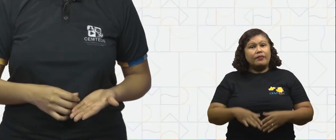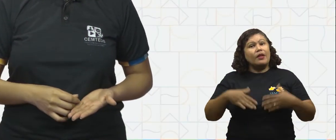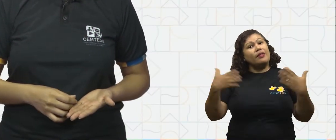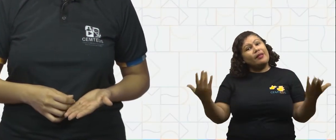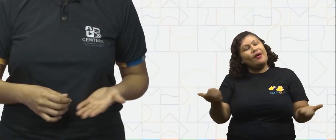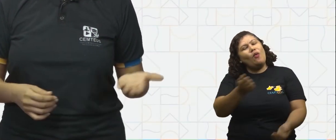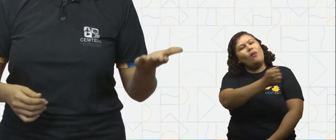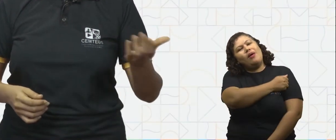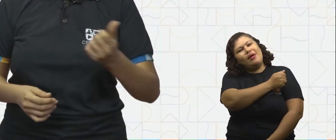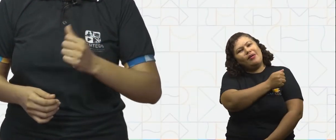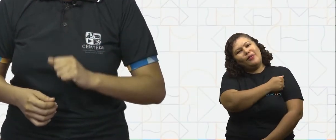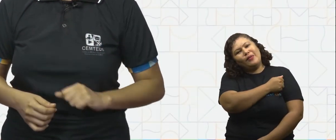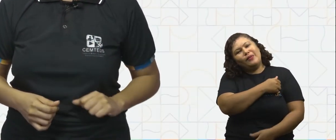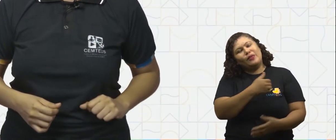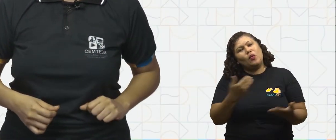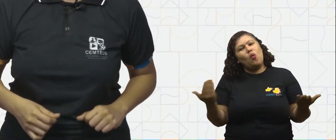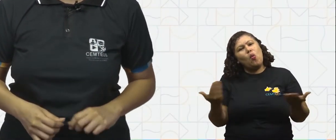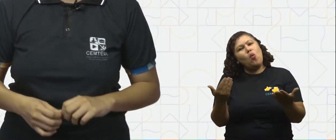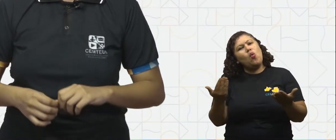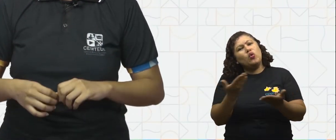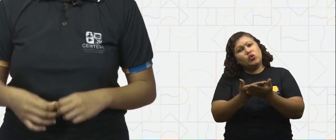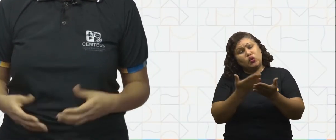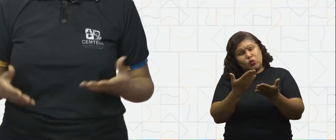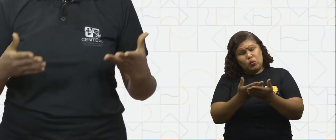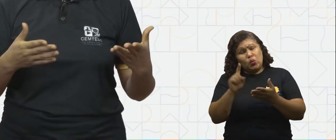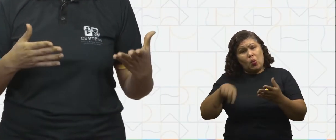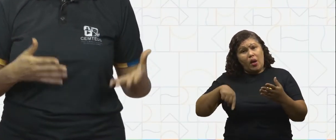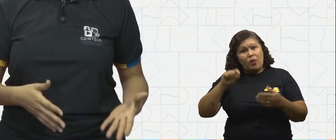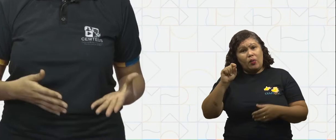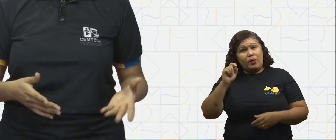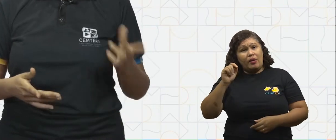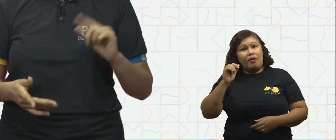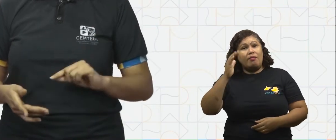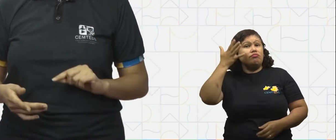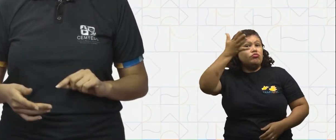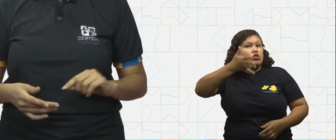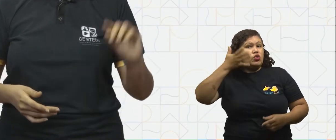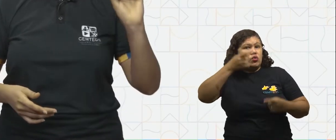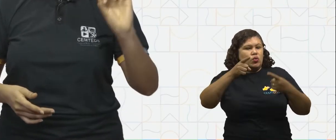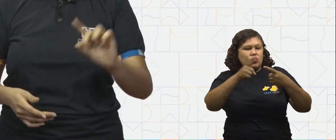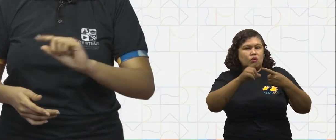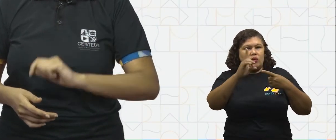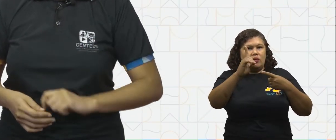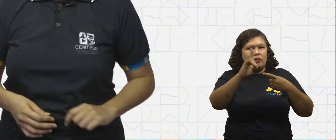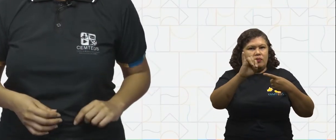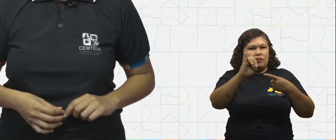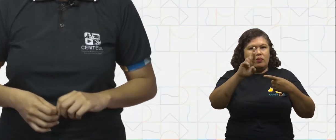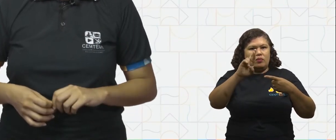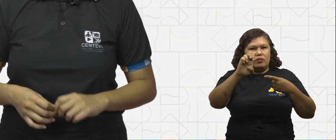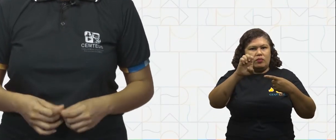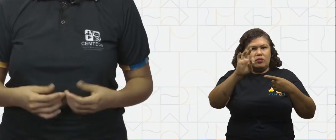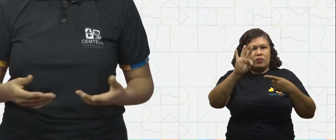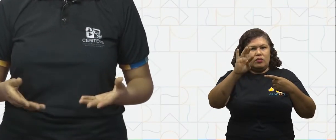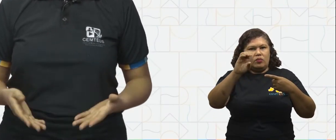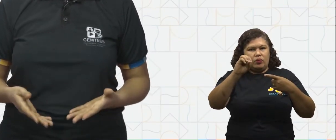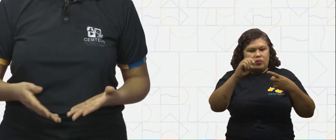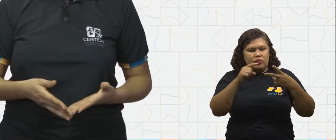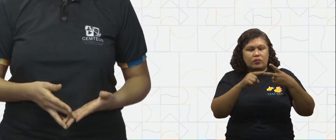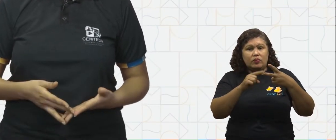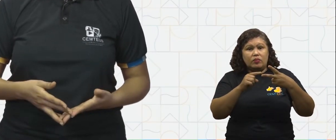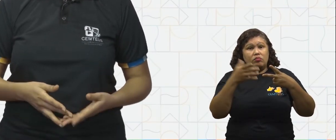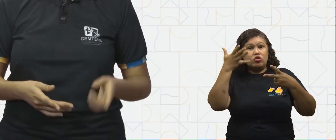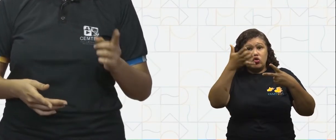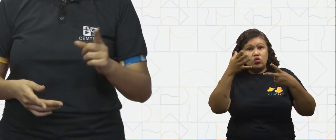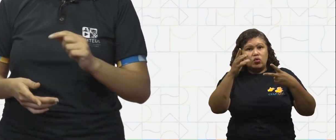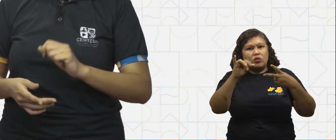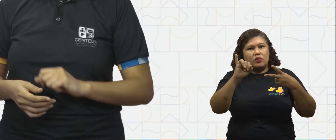Querido estudante, nossa aula de hoje foi sobre o discurso direto e indireto, como as falas das personagens aparecem no